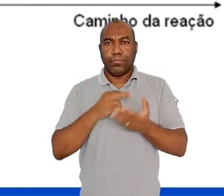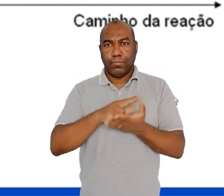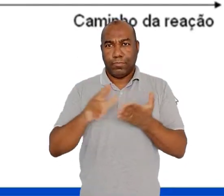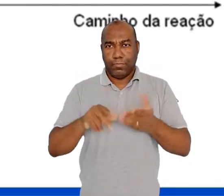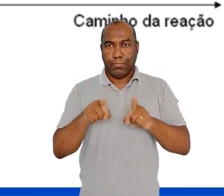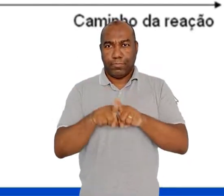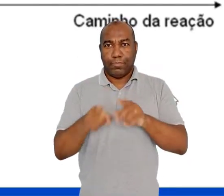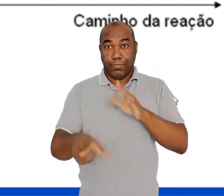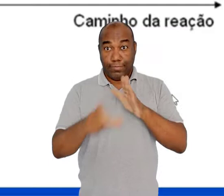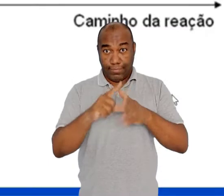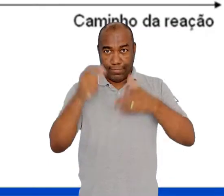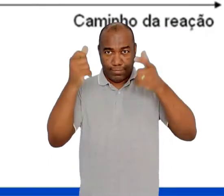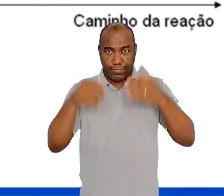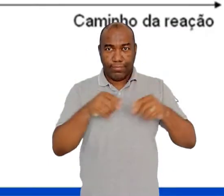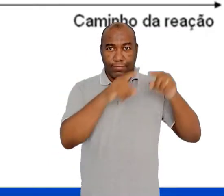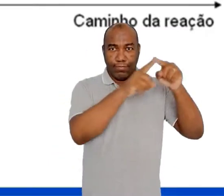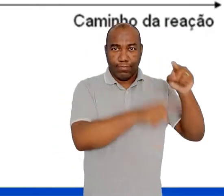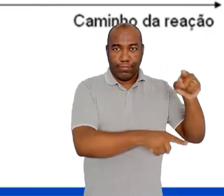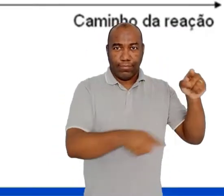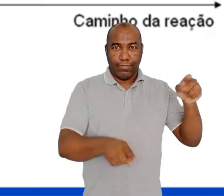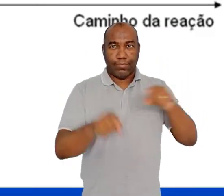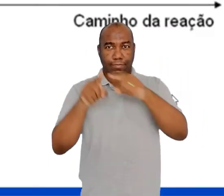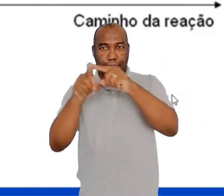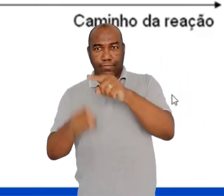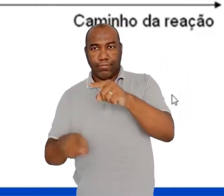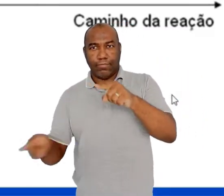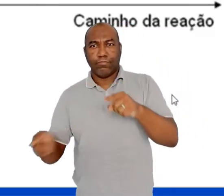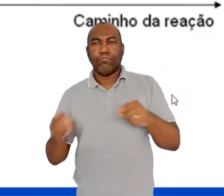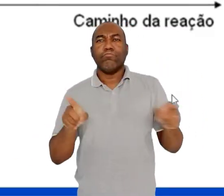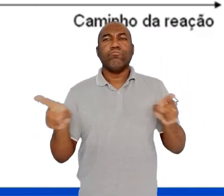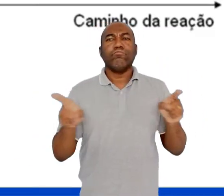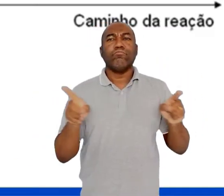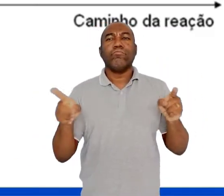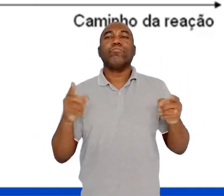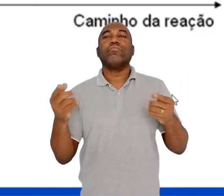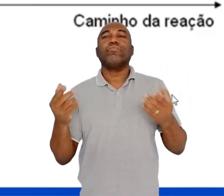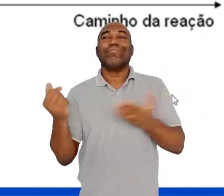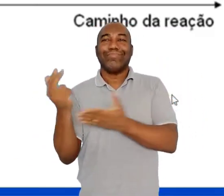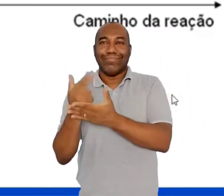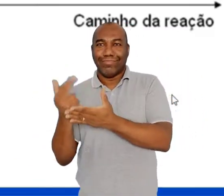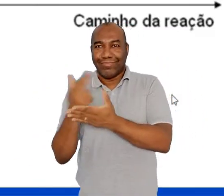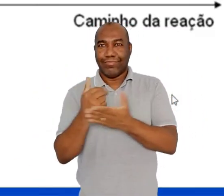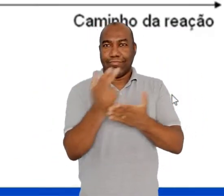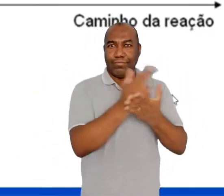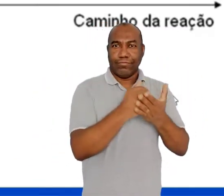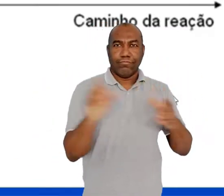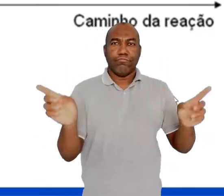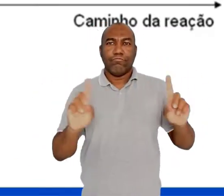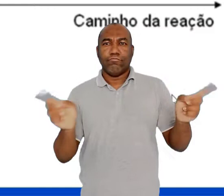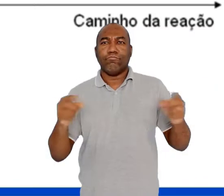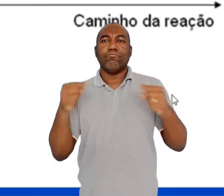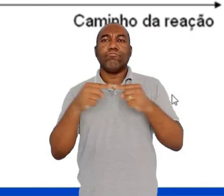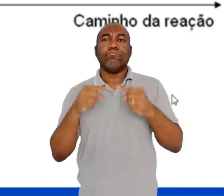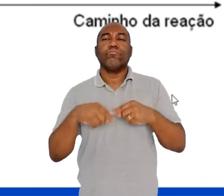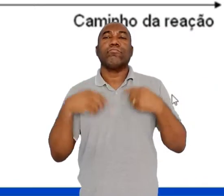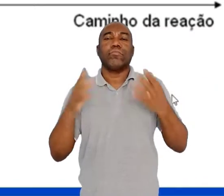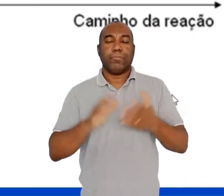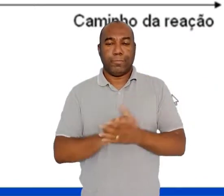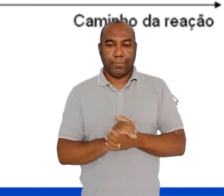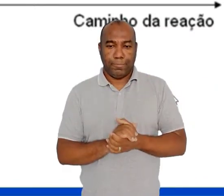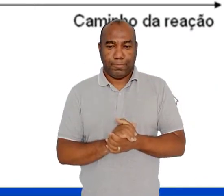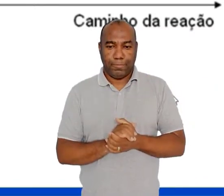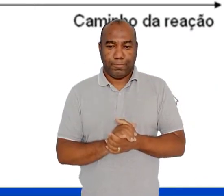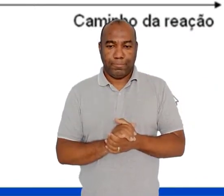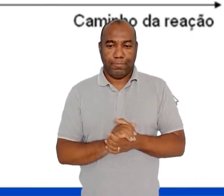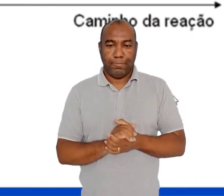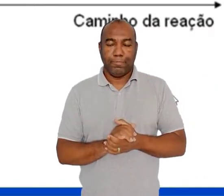o endotérmico e qual deles é o exotérmico? Como que eu sei que é endotérmico e que é exotérmico, né? Vamos lá. O primeiro gráfico,